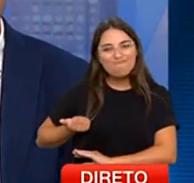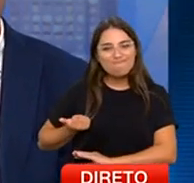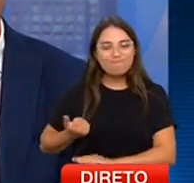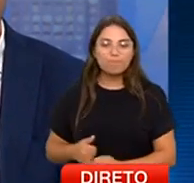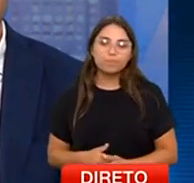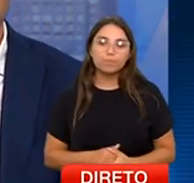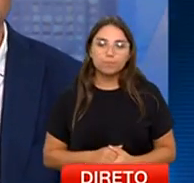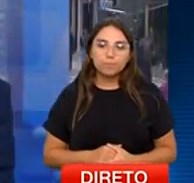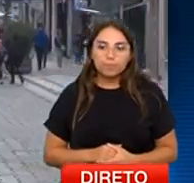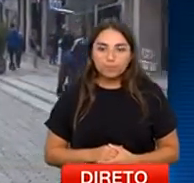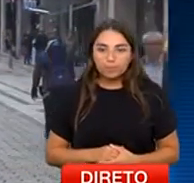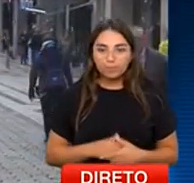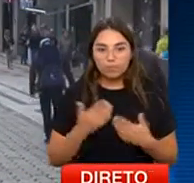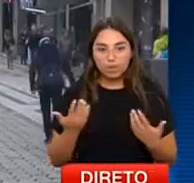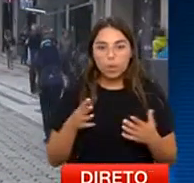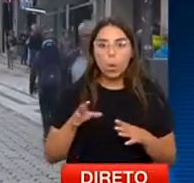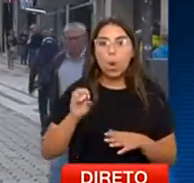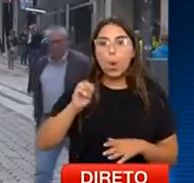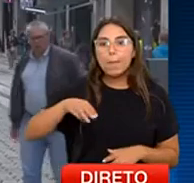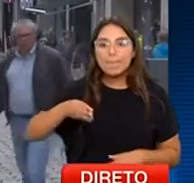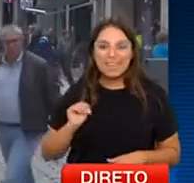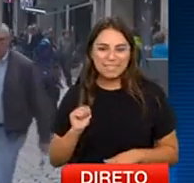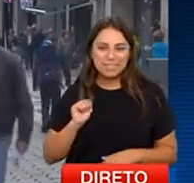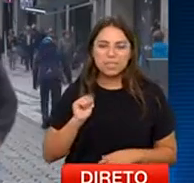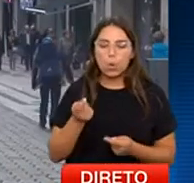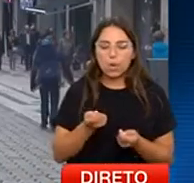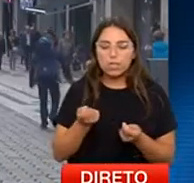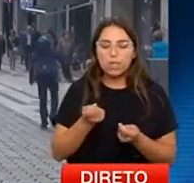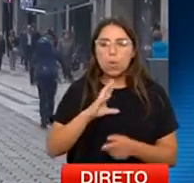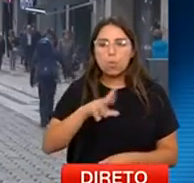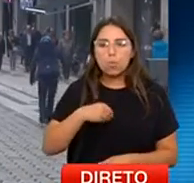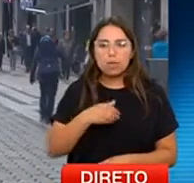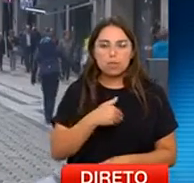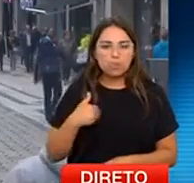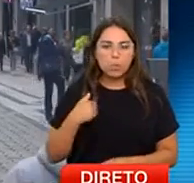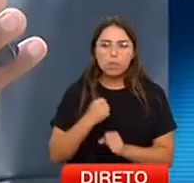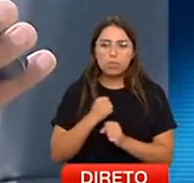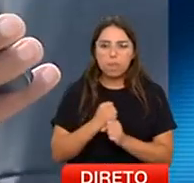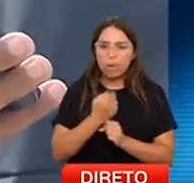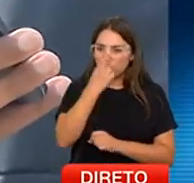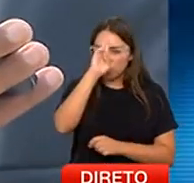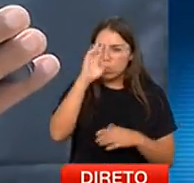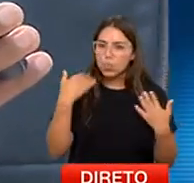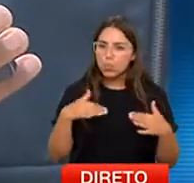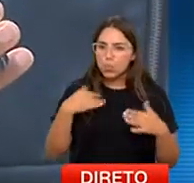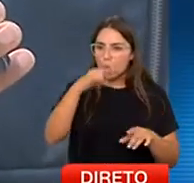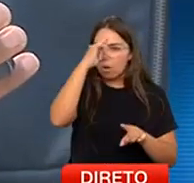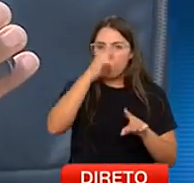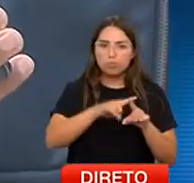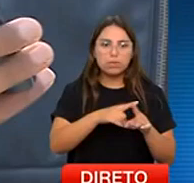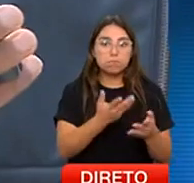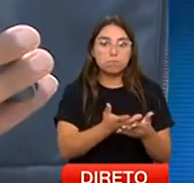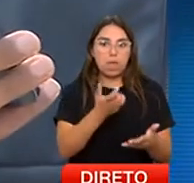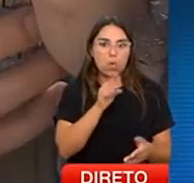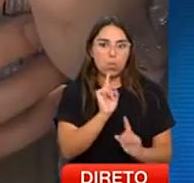eh é evidente que a Organização Mundial de saúde tem feito um trabalho muito importante nesta nesta matéria alertando para que os problemas de saúde mental não tem